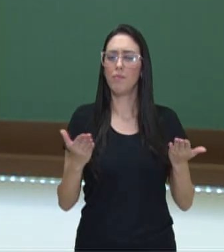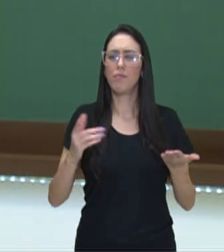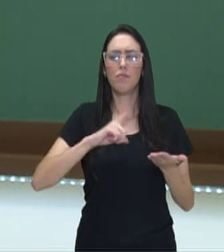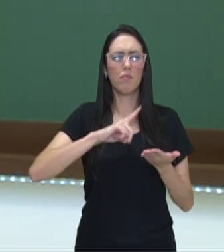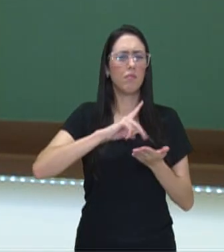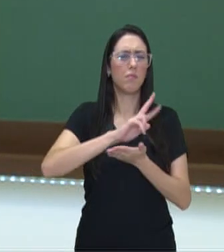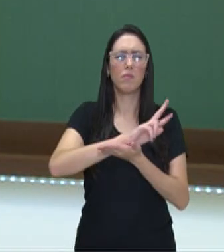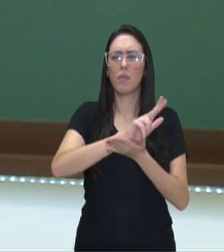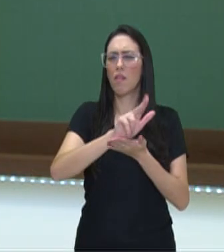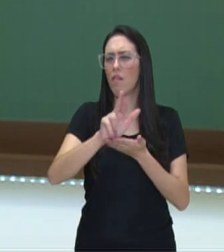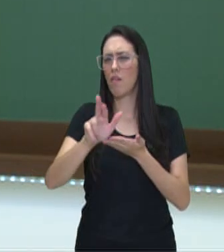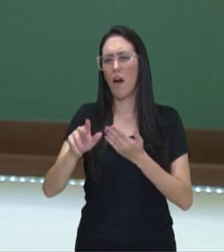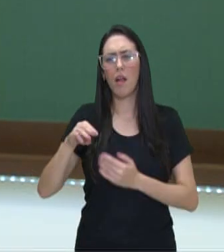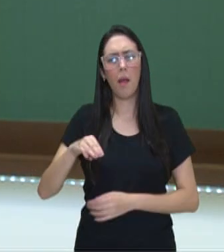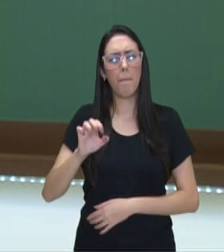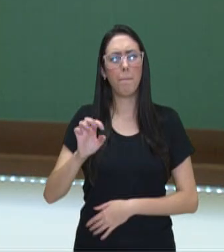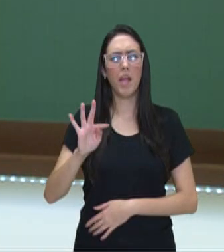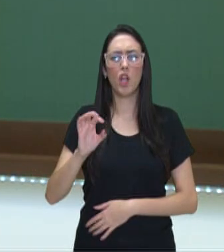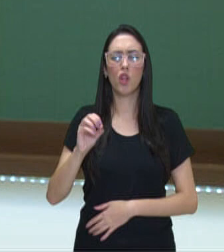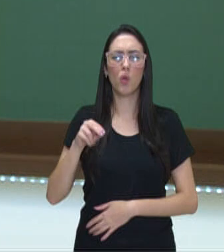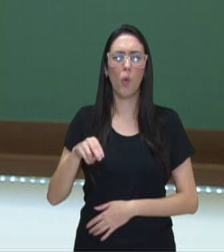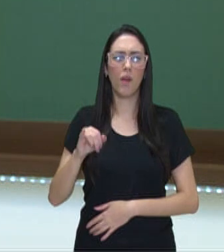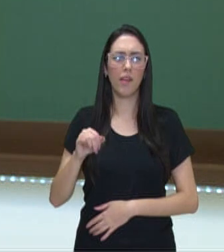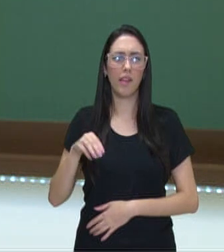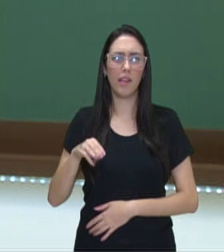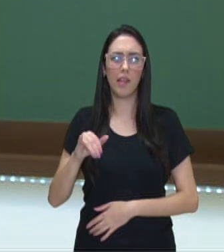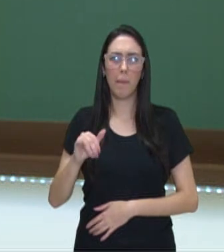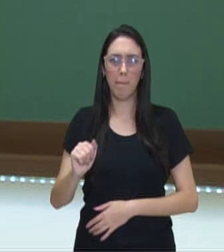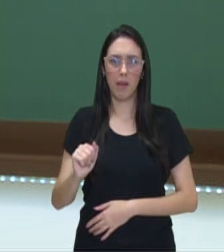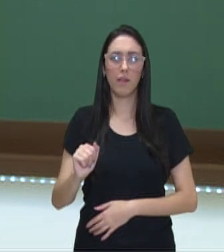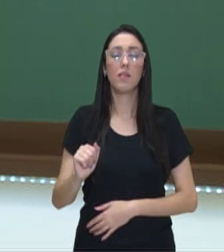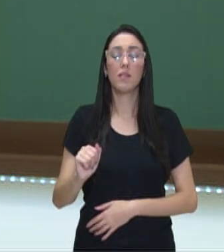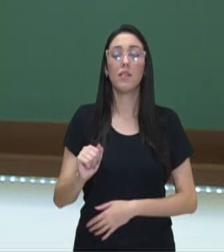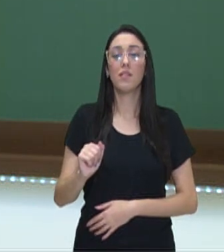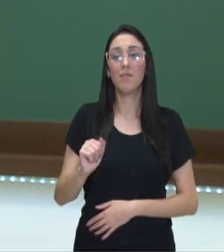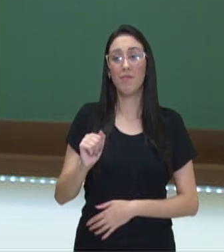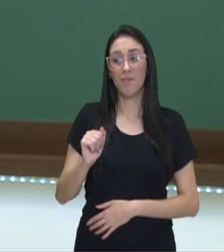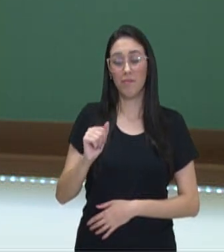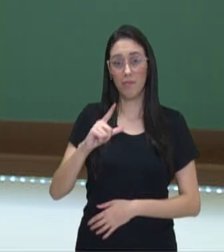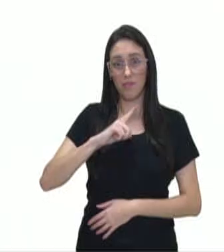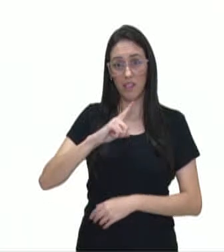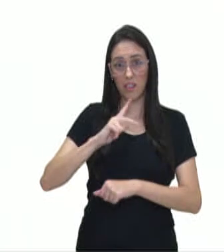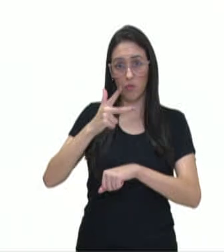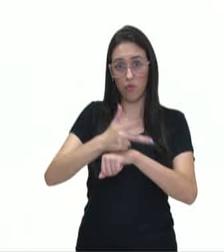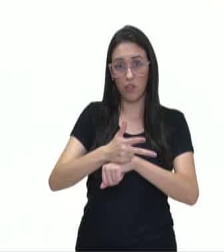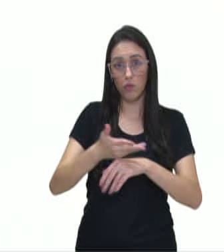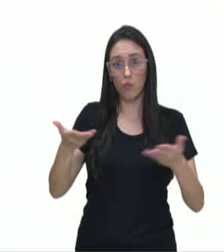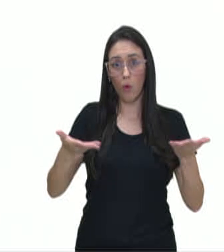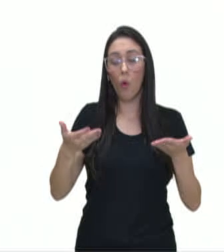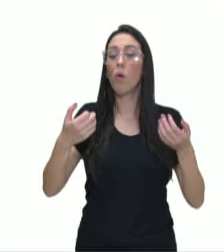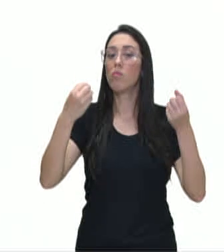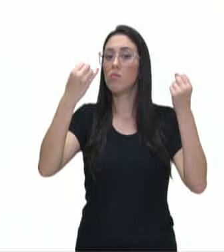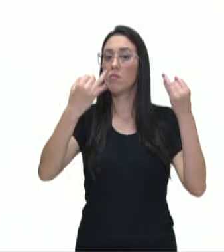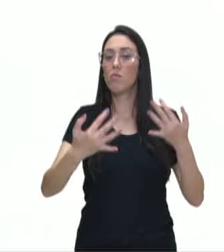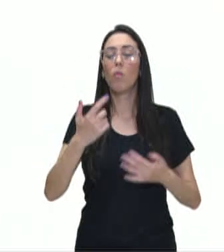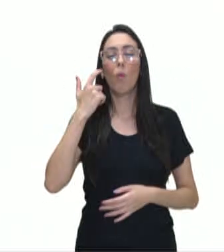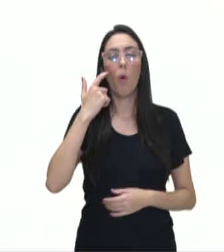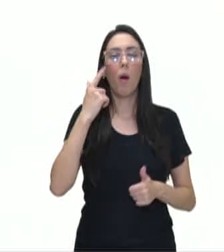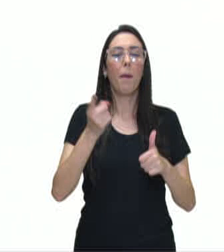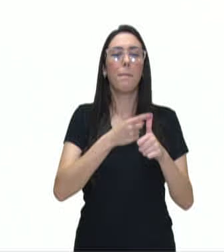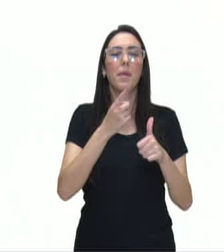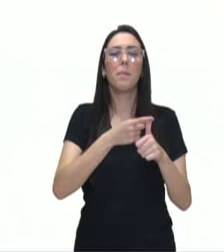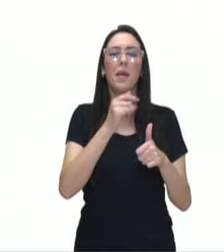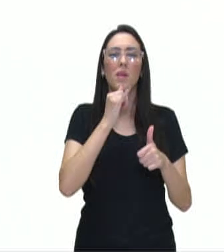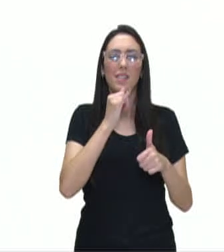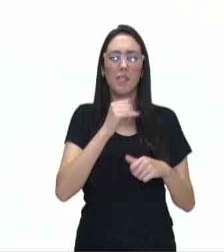vários casos de metonímia e, especificamente nesse vídeo, foram trazidos alguns exemplos. O primeiro,